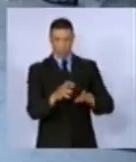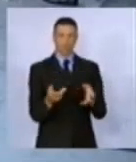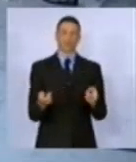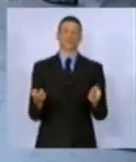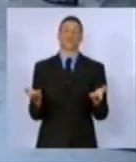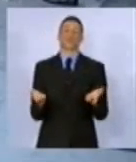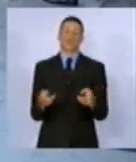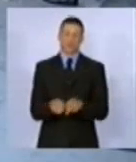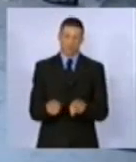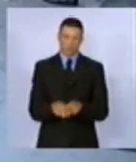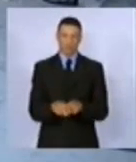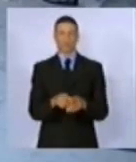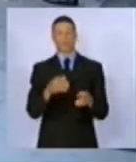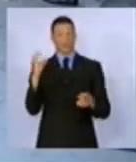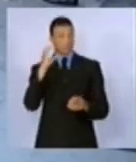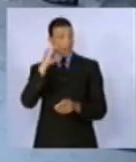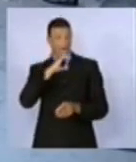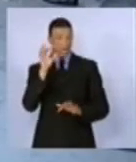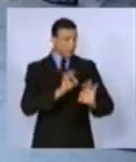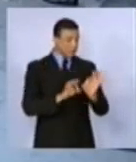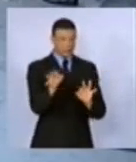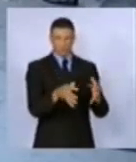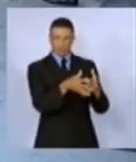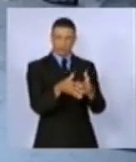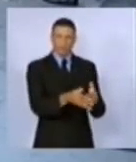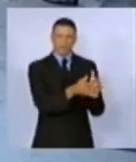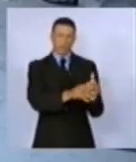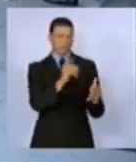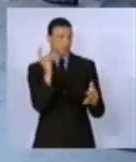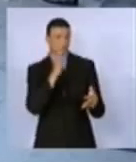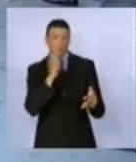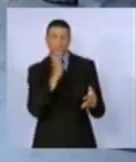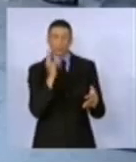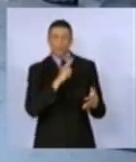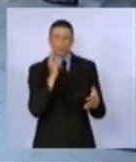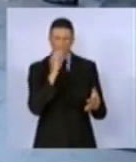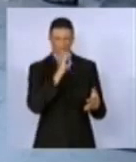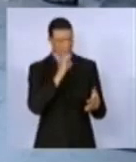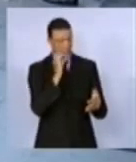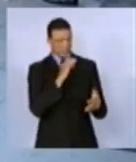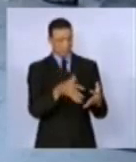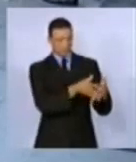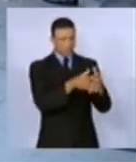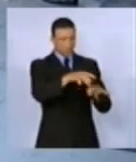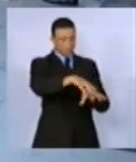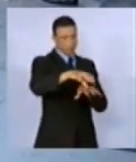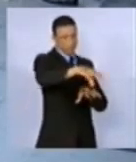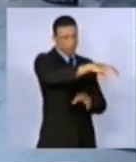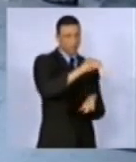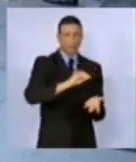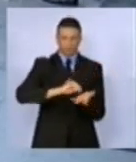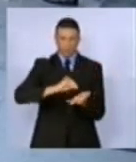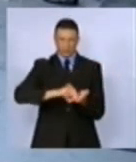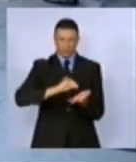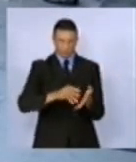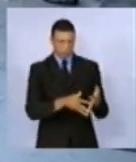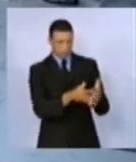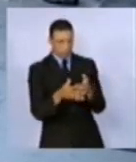correr com essa mecanização e também de de colocar máquinas aonde não tinha sido plantado para as